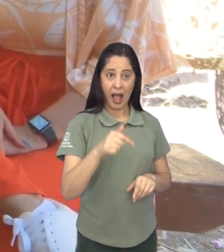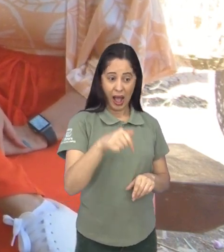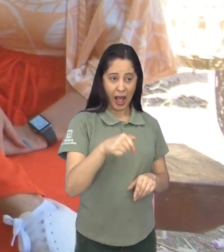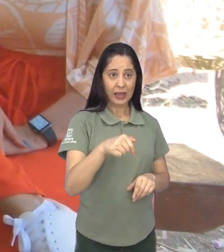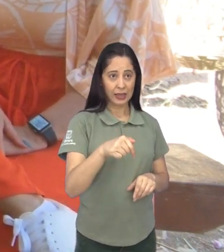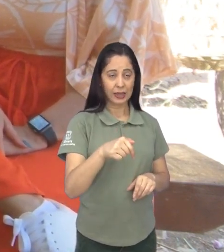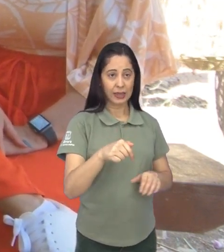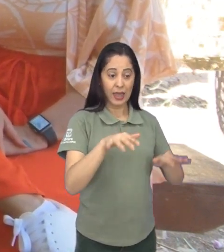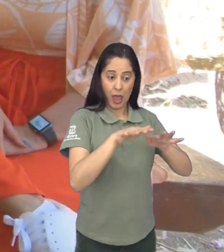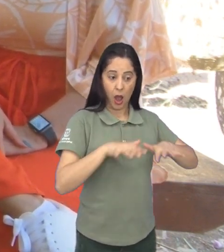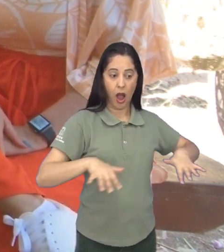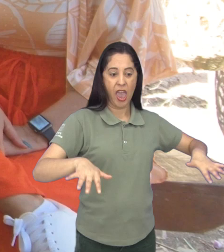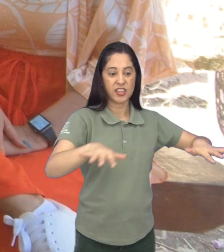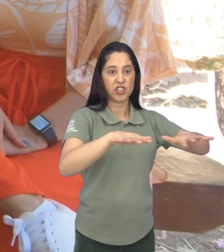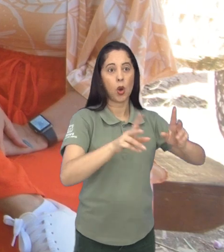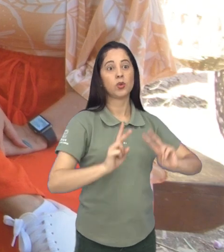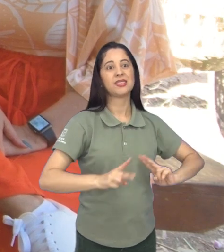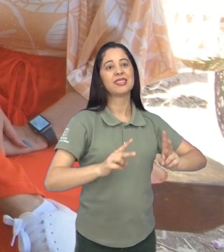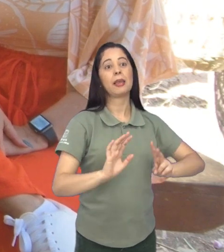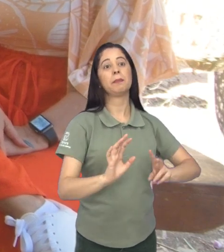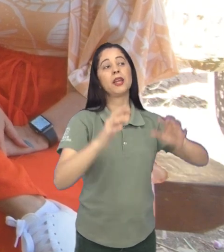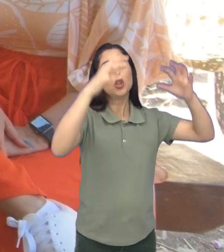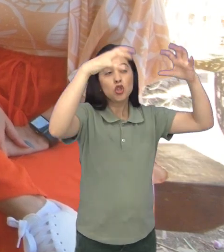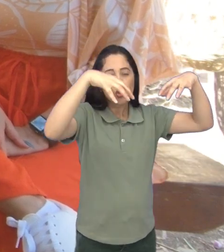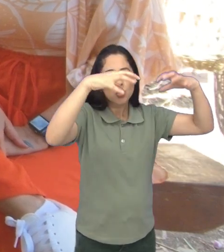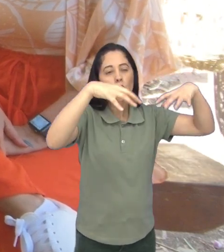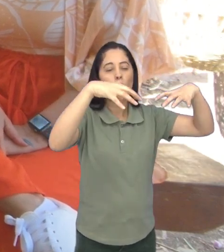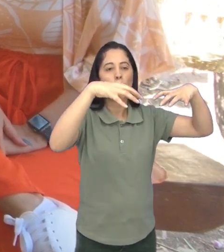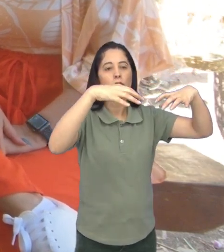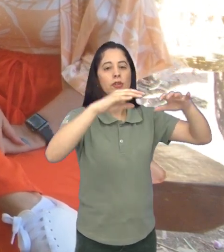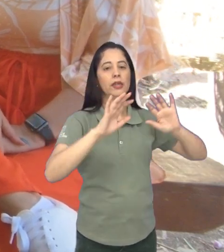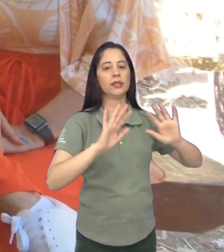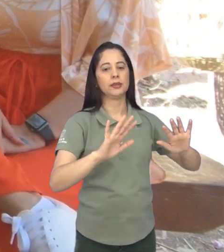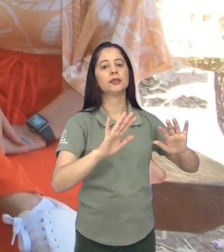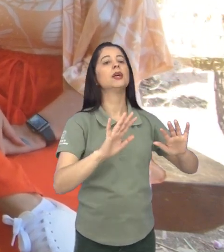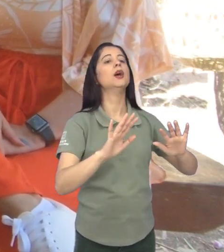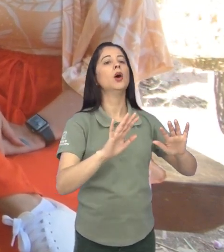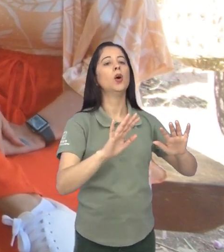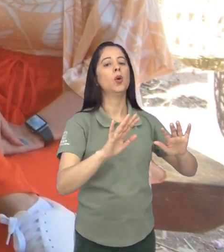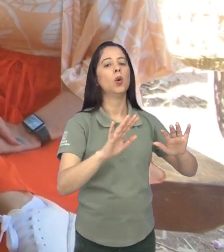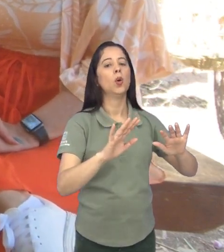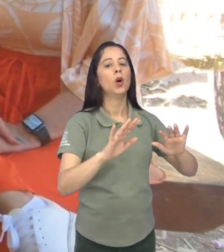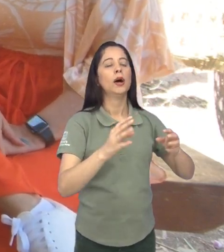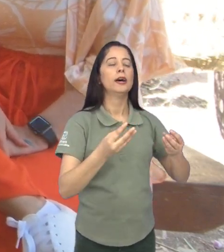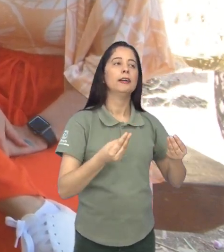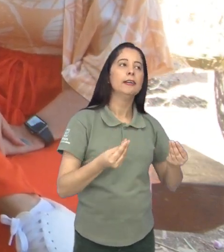Devido a aqui ser uma região de chuva, a única